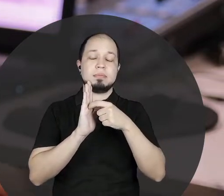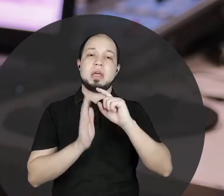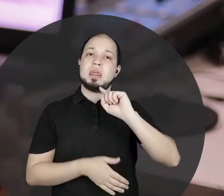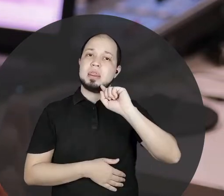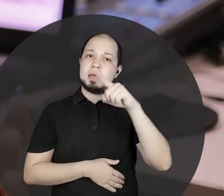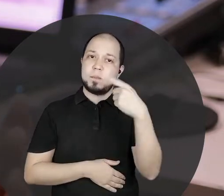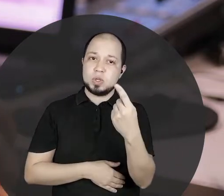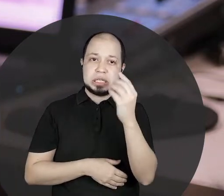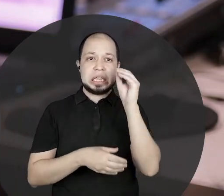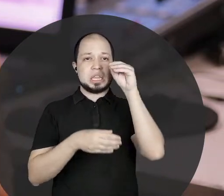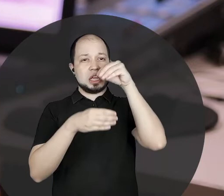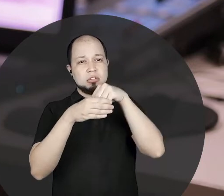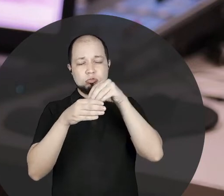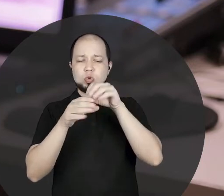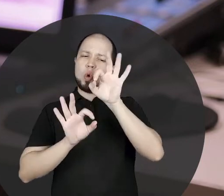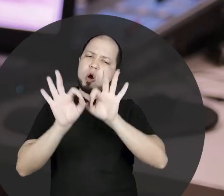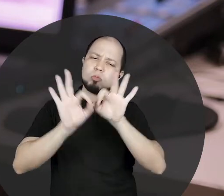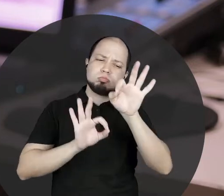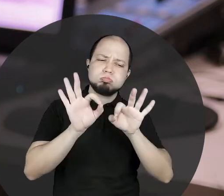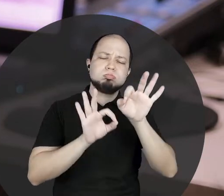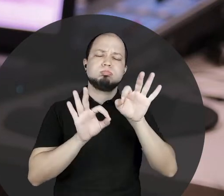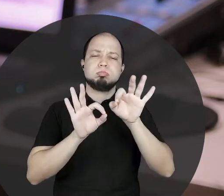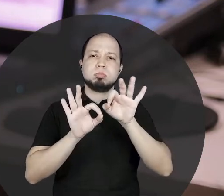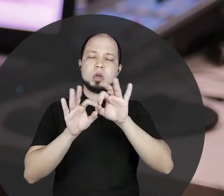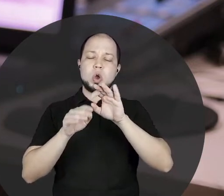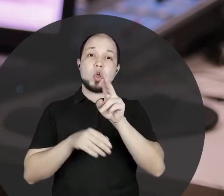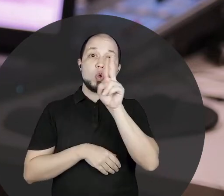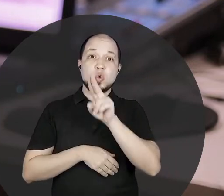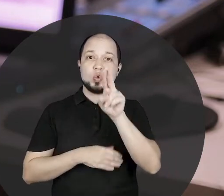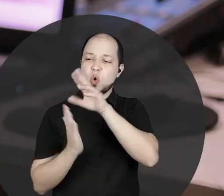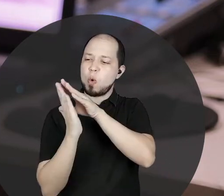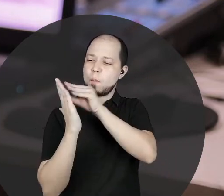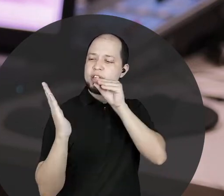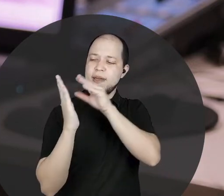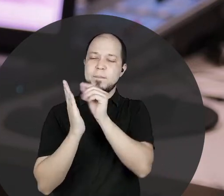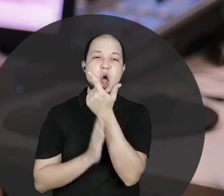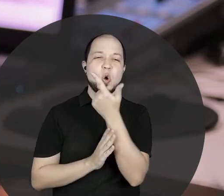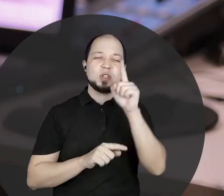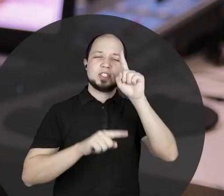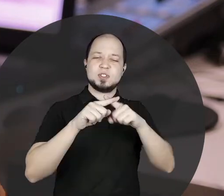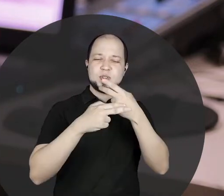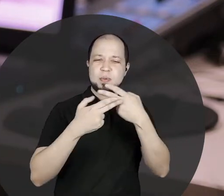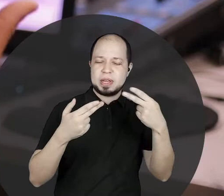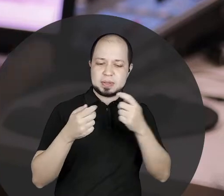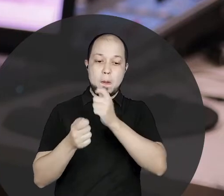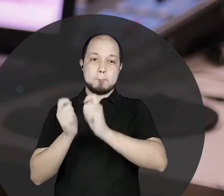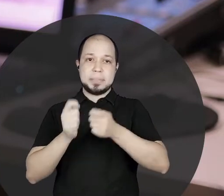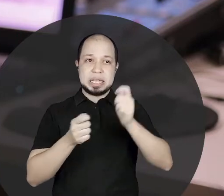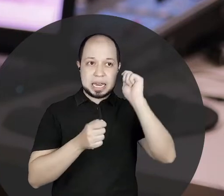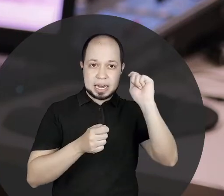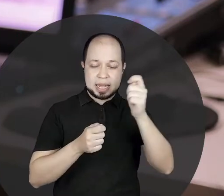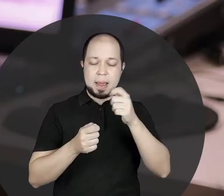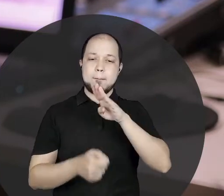colocou dentro de um andamento, né? E usou aquilo como guia para gravar os outros instrumentos, que são o quê? Bateria, baixo,